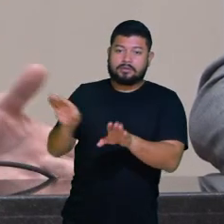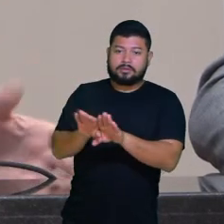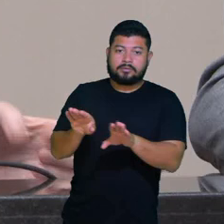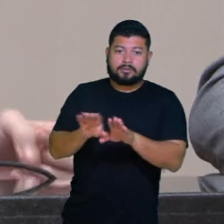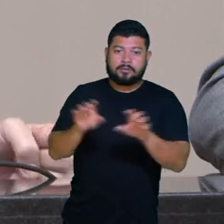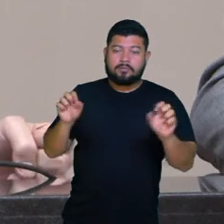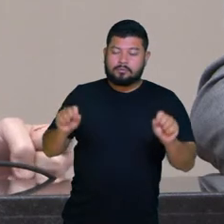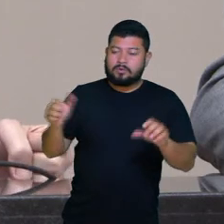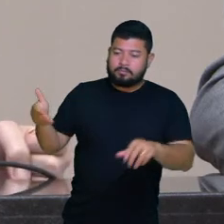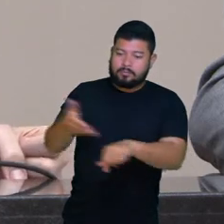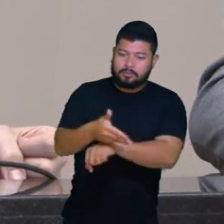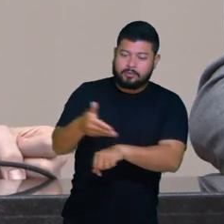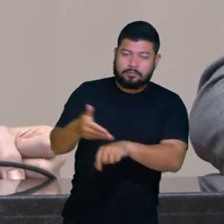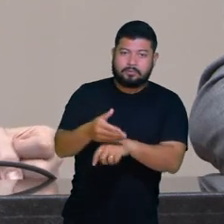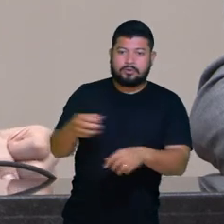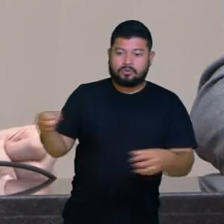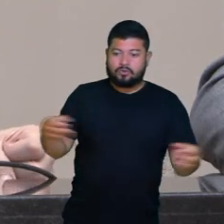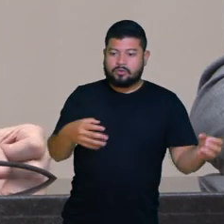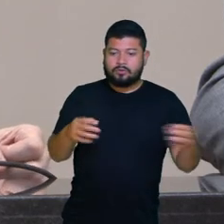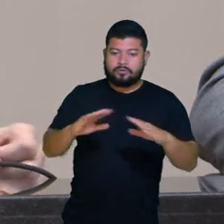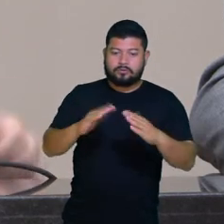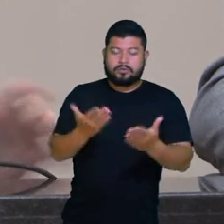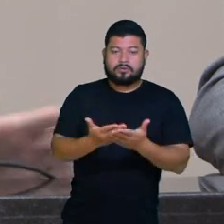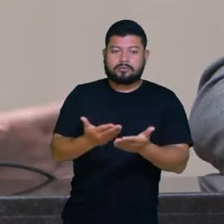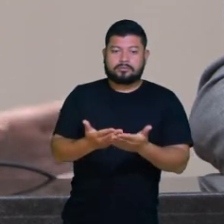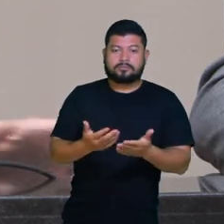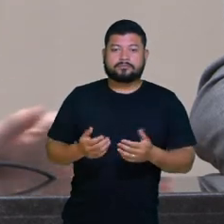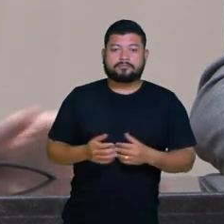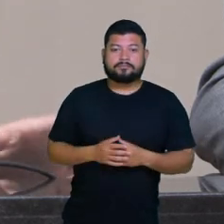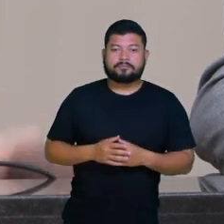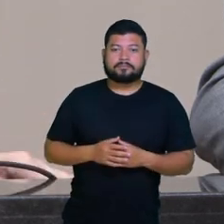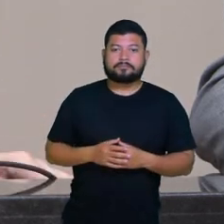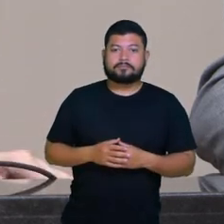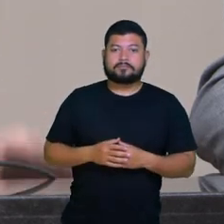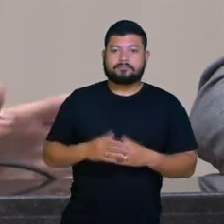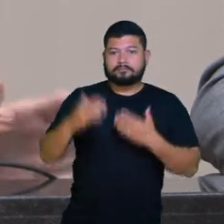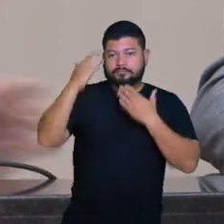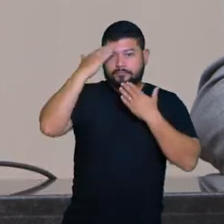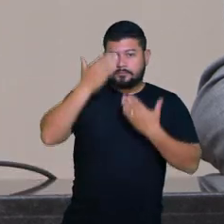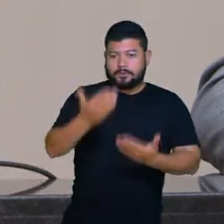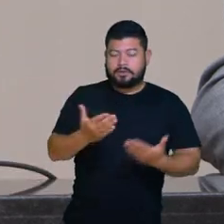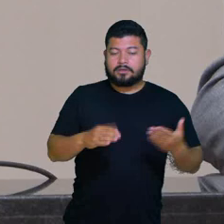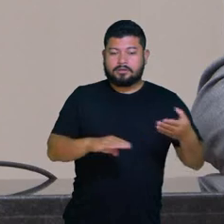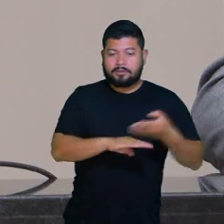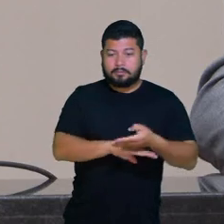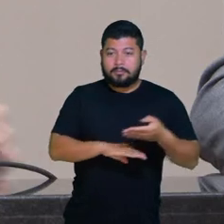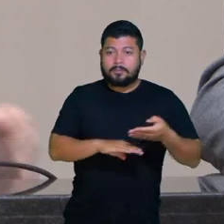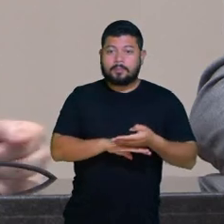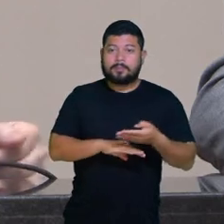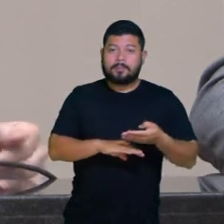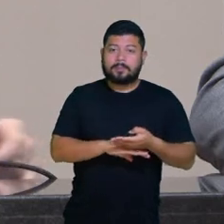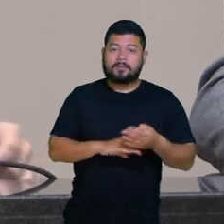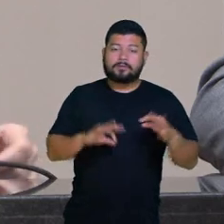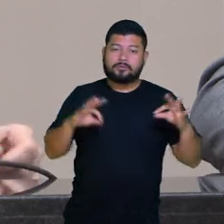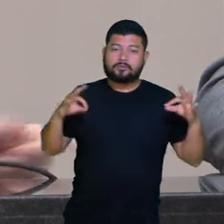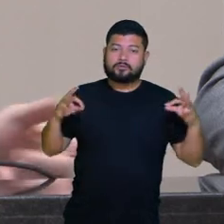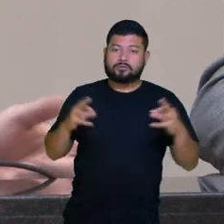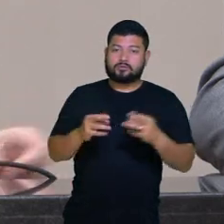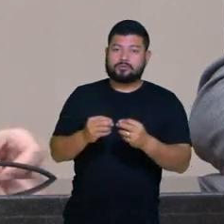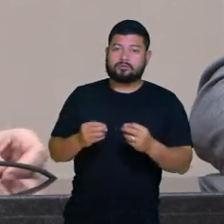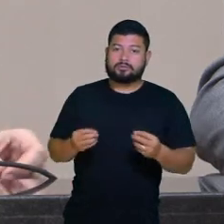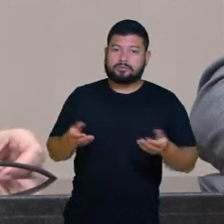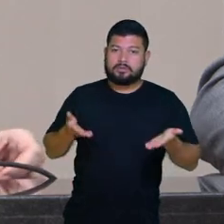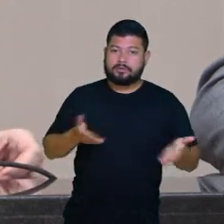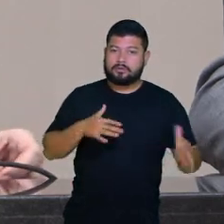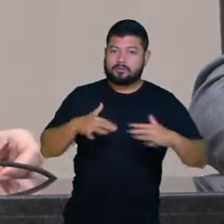aderirem a novas escolas e agradecer então a participação e a colaboração de todos nesse nesse